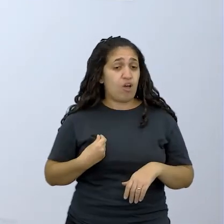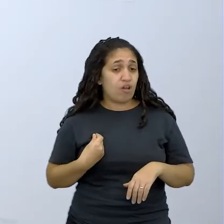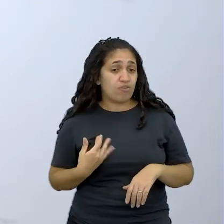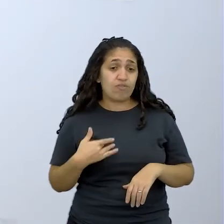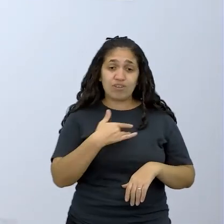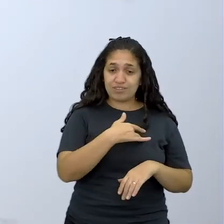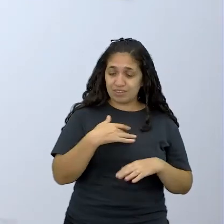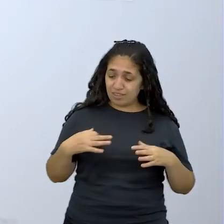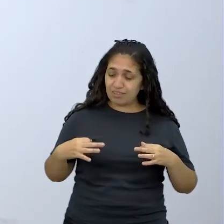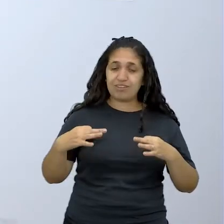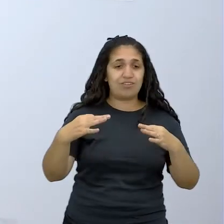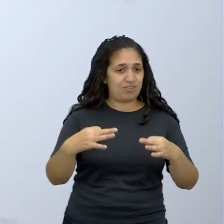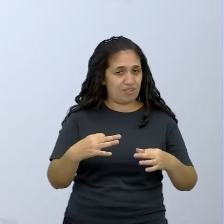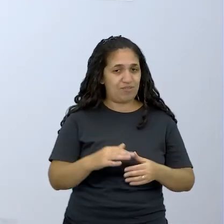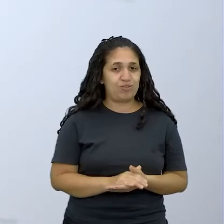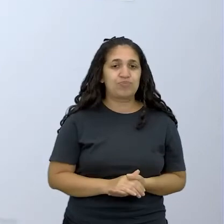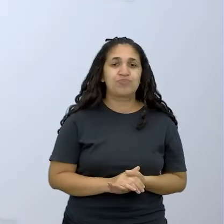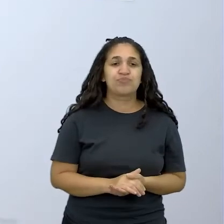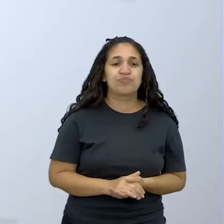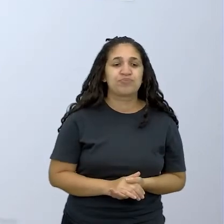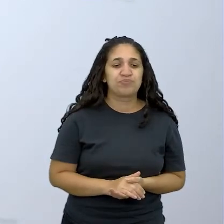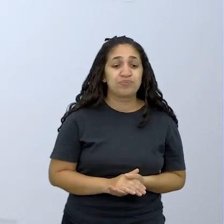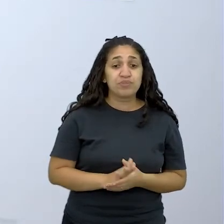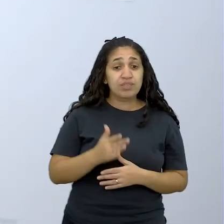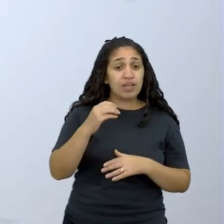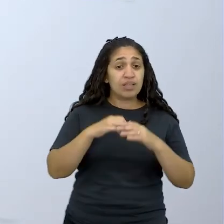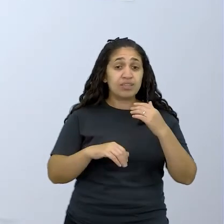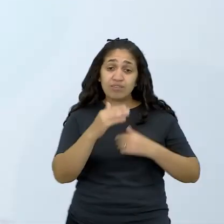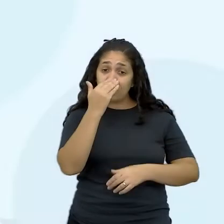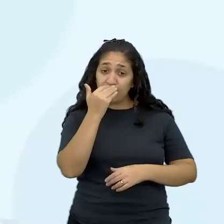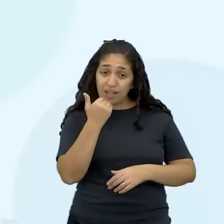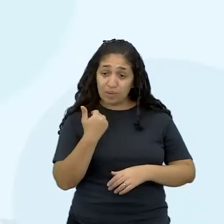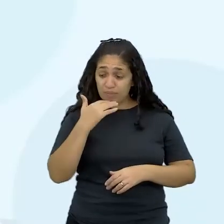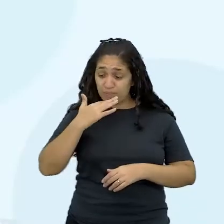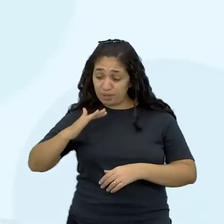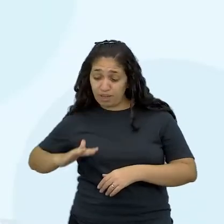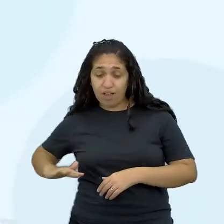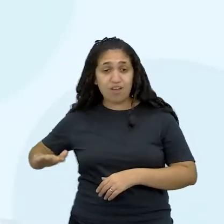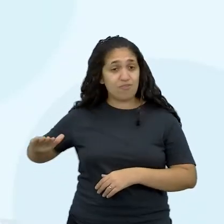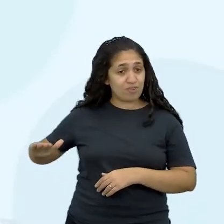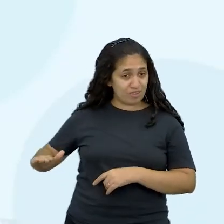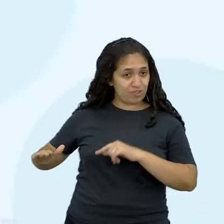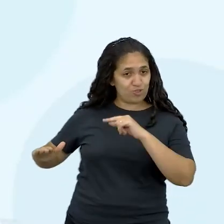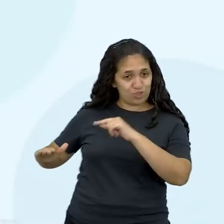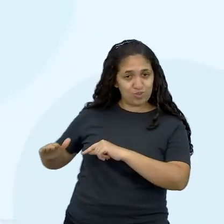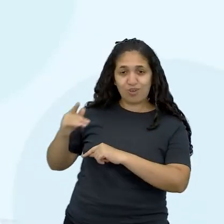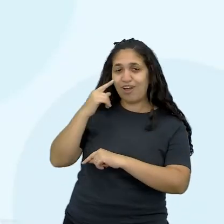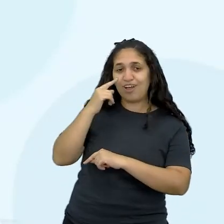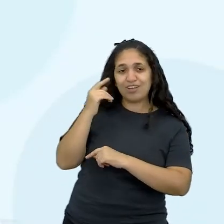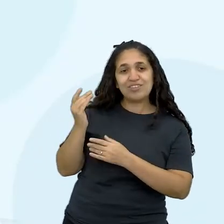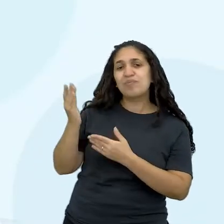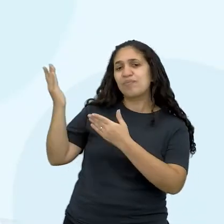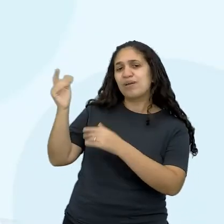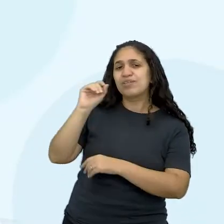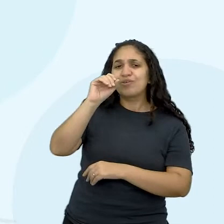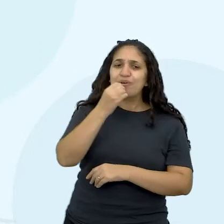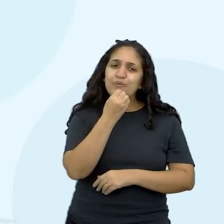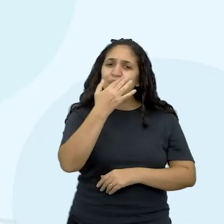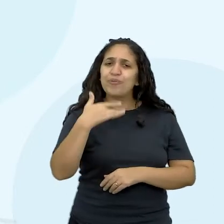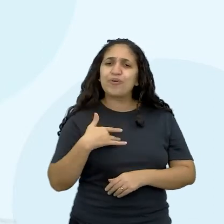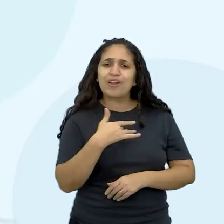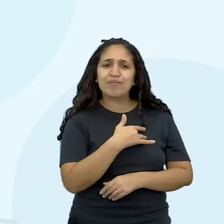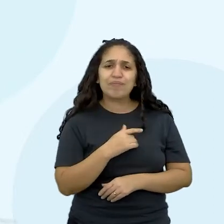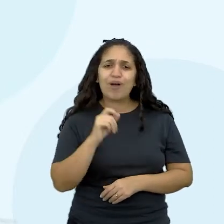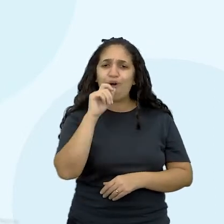mais saudável. E aí, dentro da alimentação infantil, a gente então está apresentando que uma boa